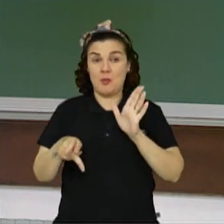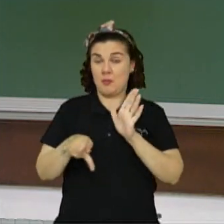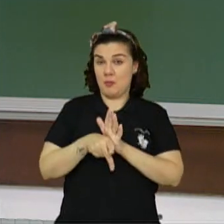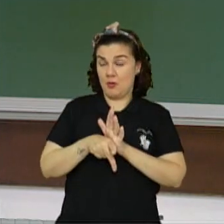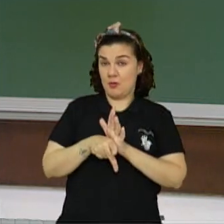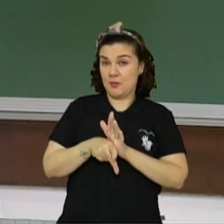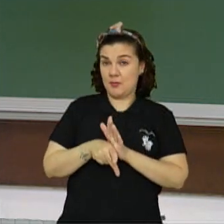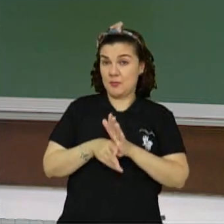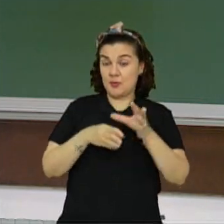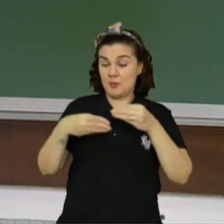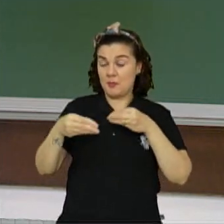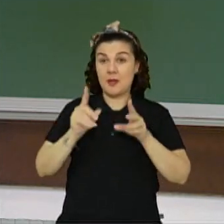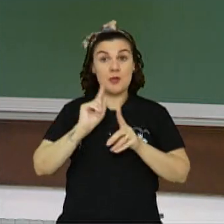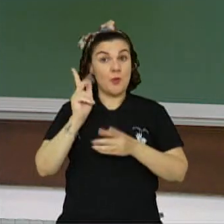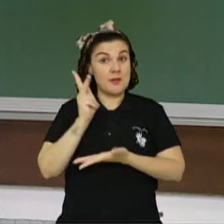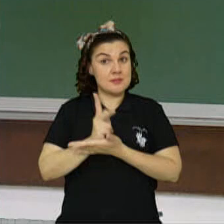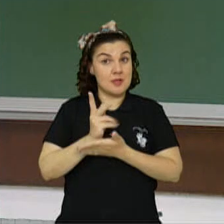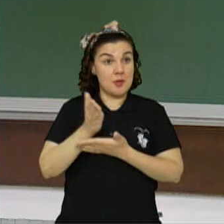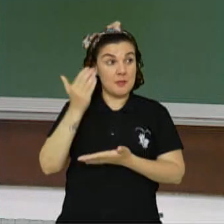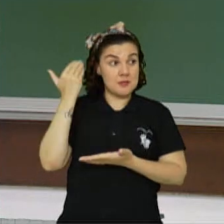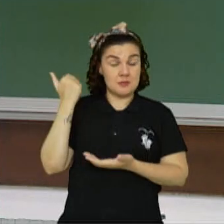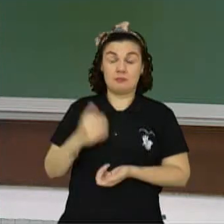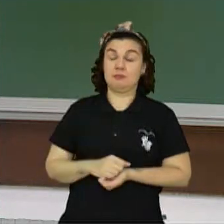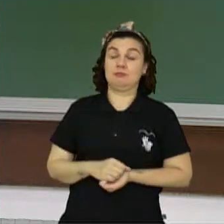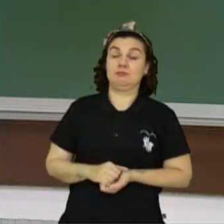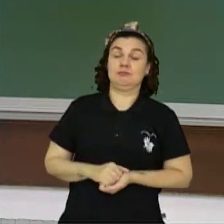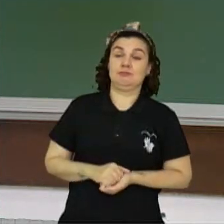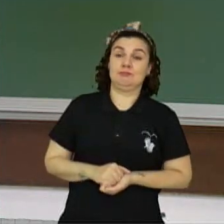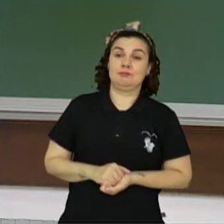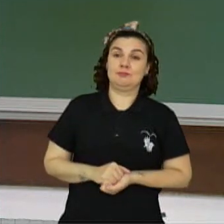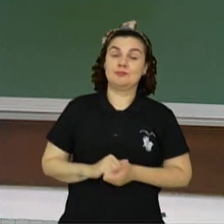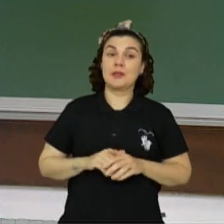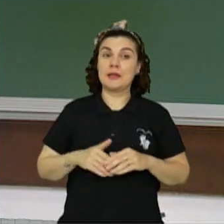Olha a minha fala, nem sempre foram assim.